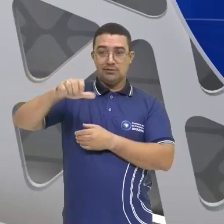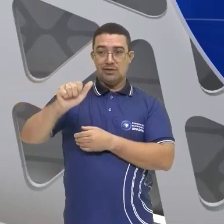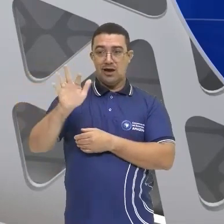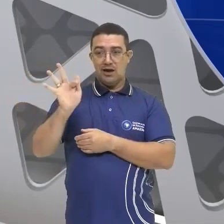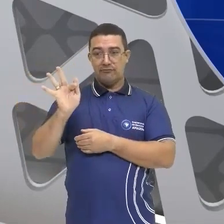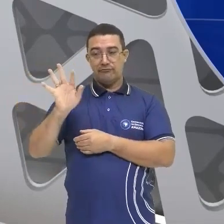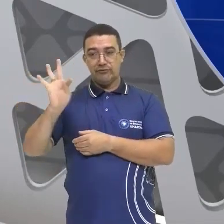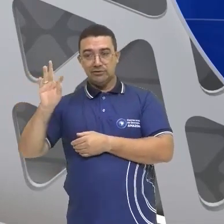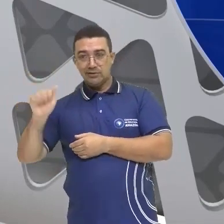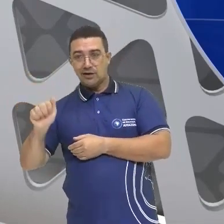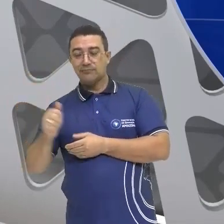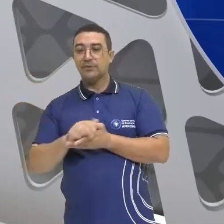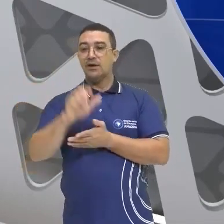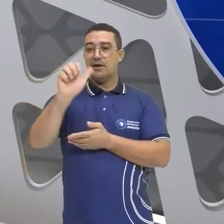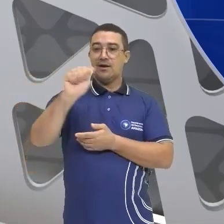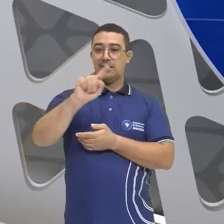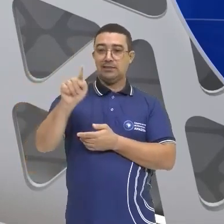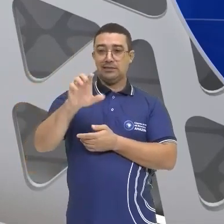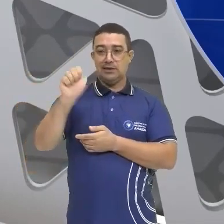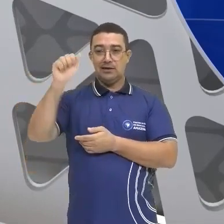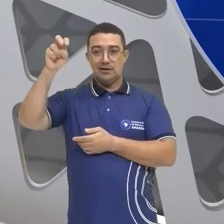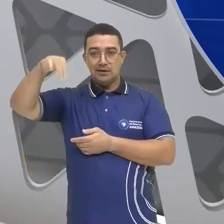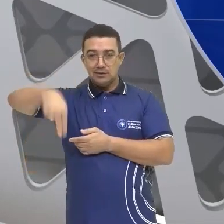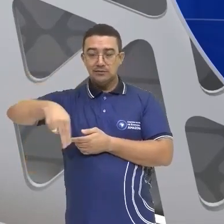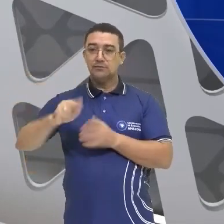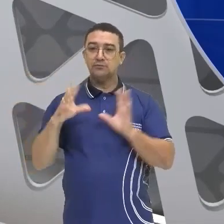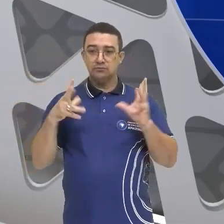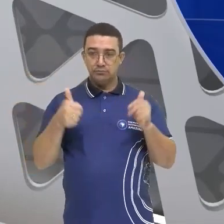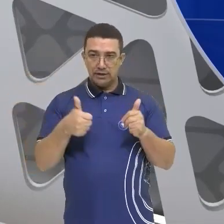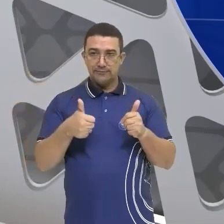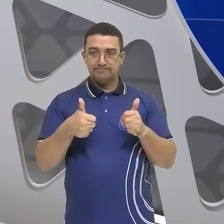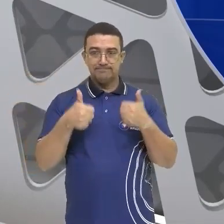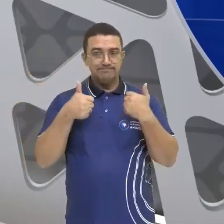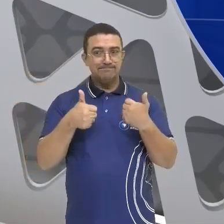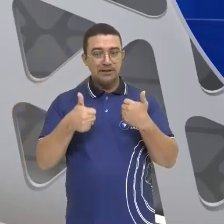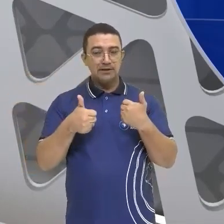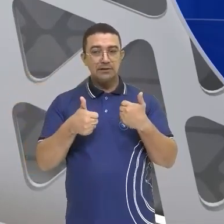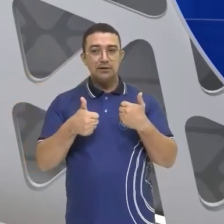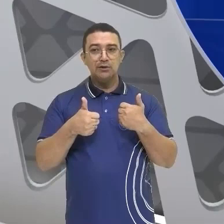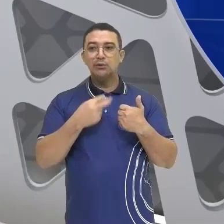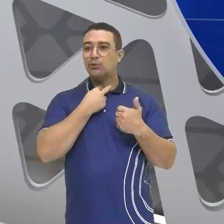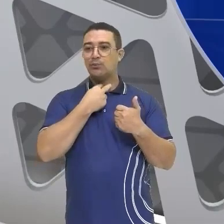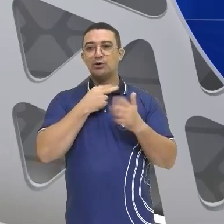é NAFTA, é ASEAN, dentre outros.